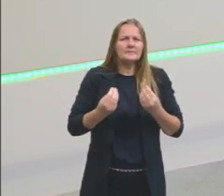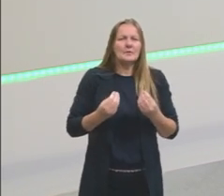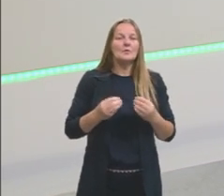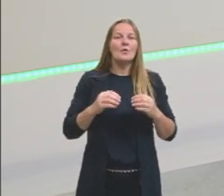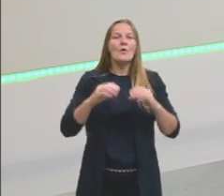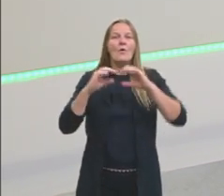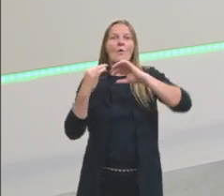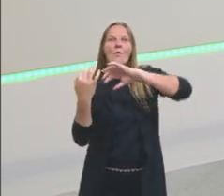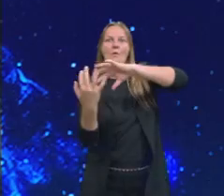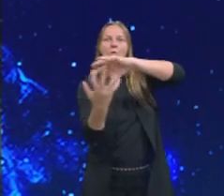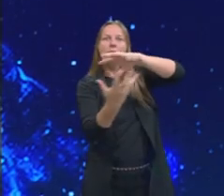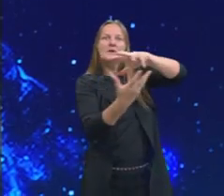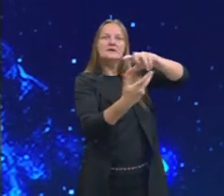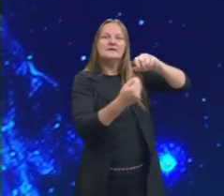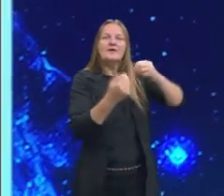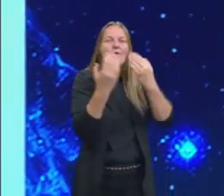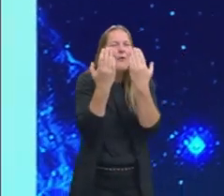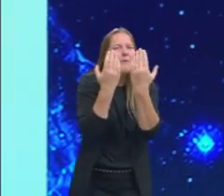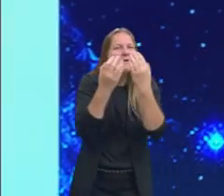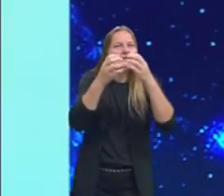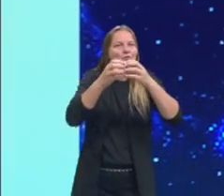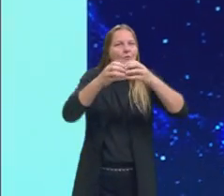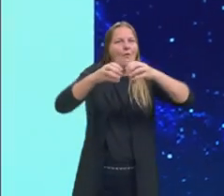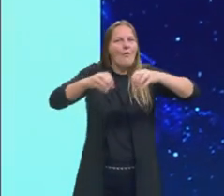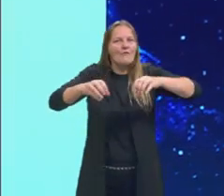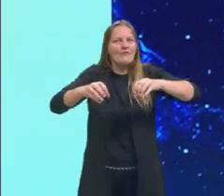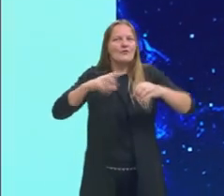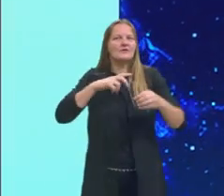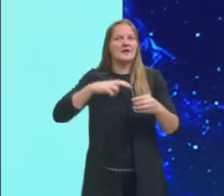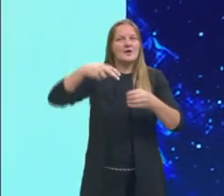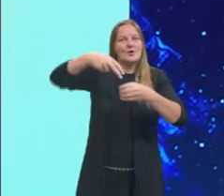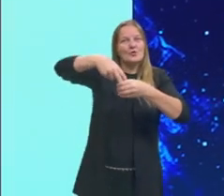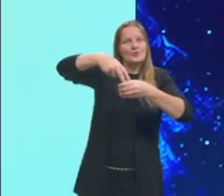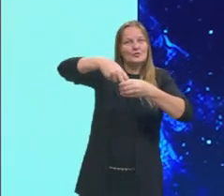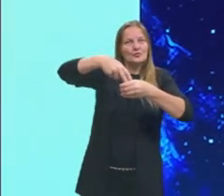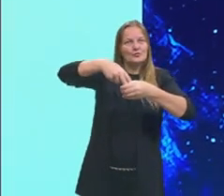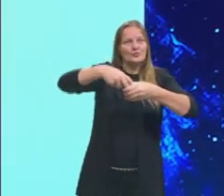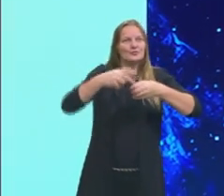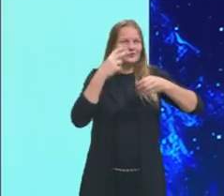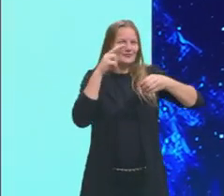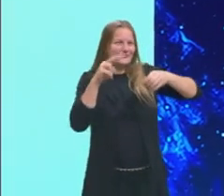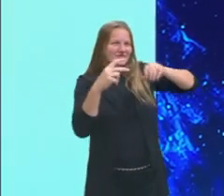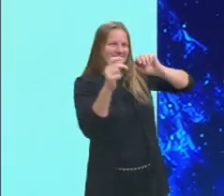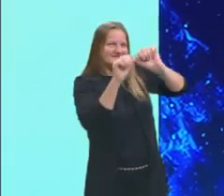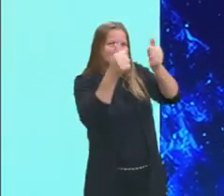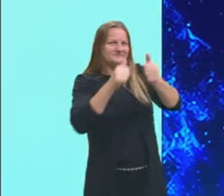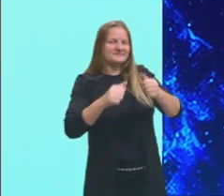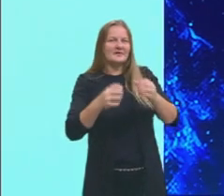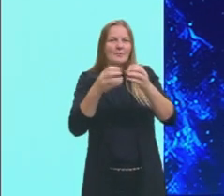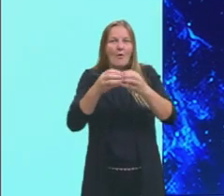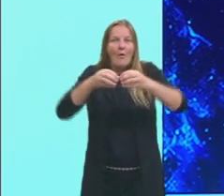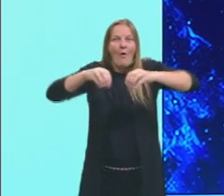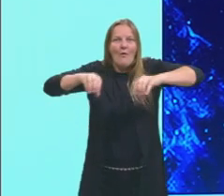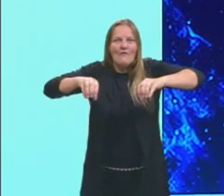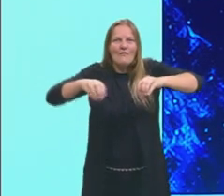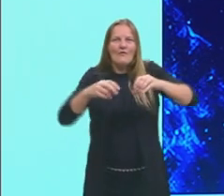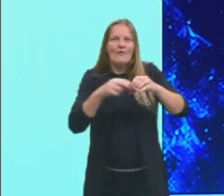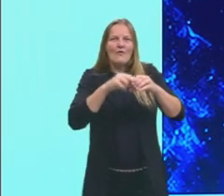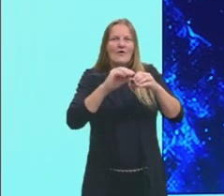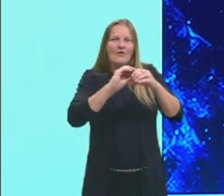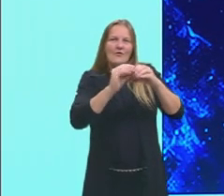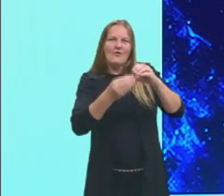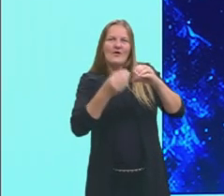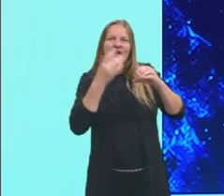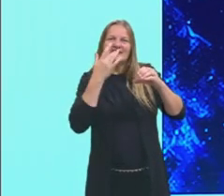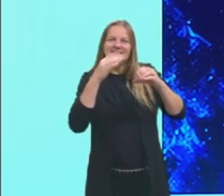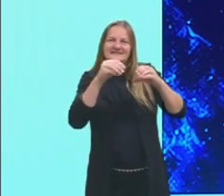planeta como se fosse um ovo certo que eu tenho ali o núcleo né Olha que bonitinho certo que seria a gema a Clara que seria essa